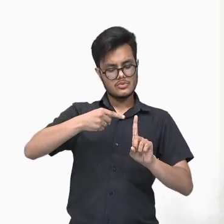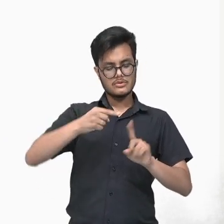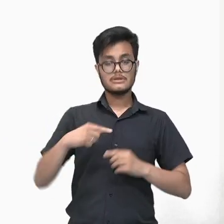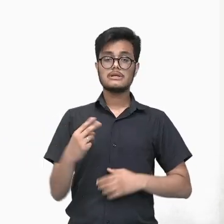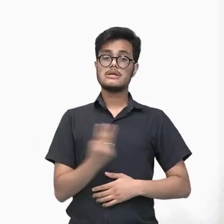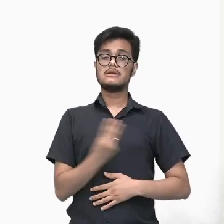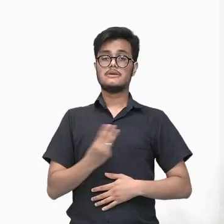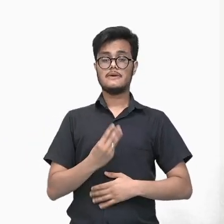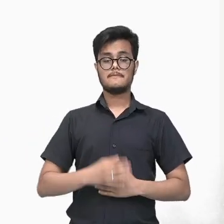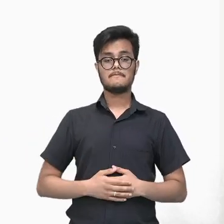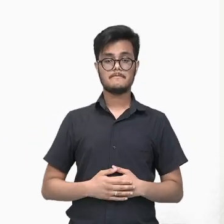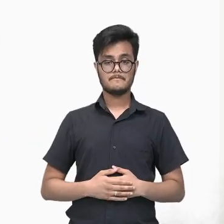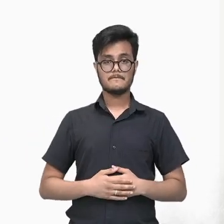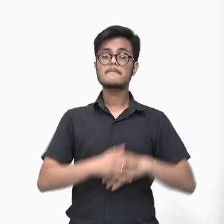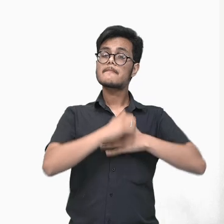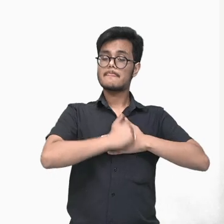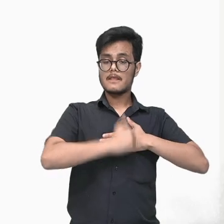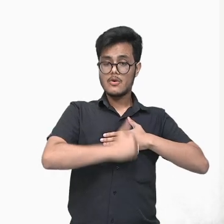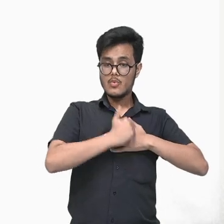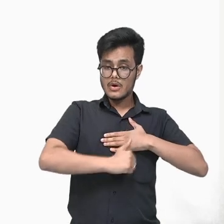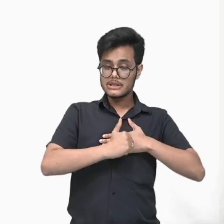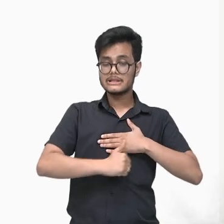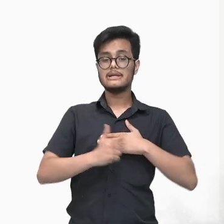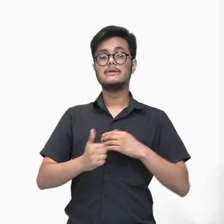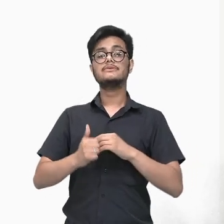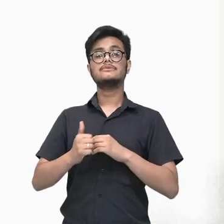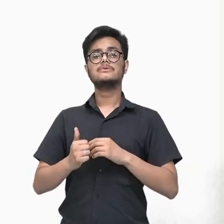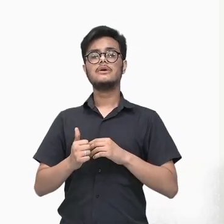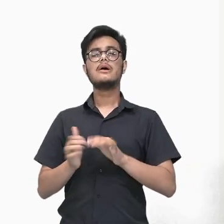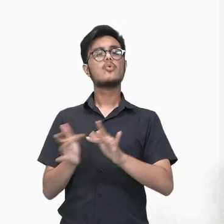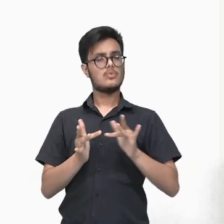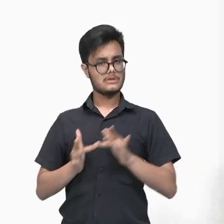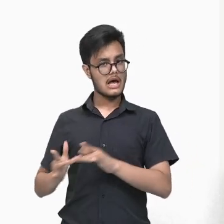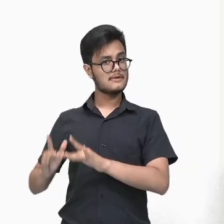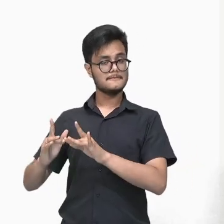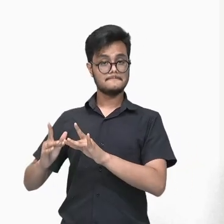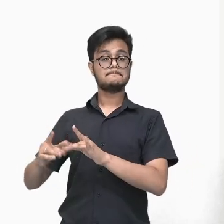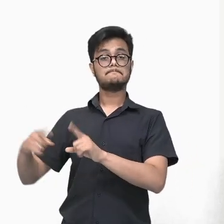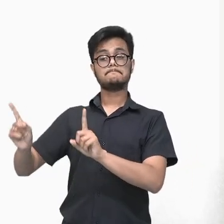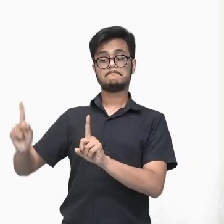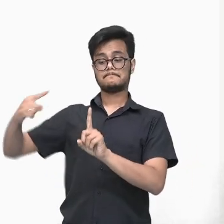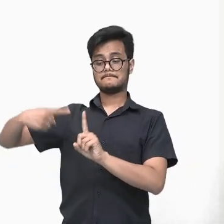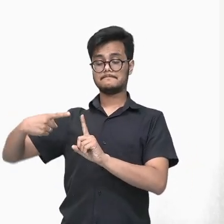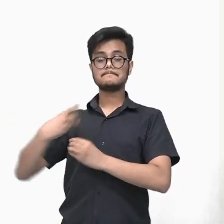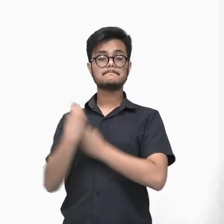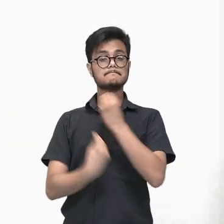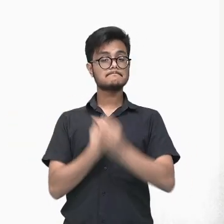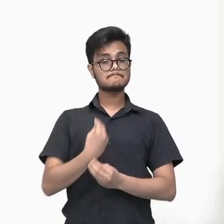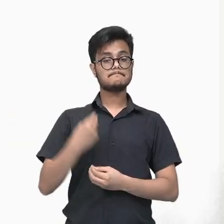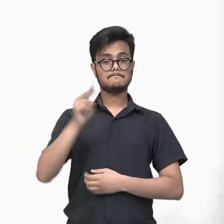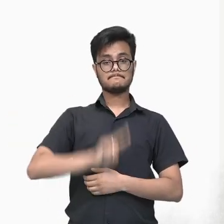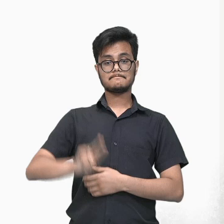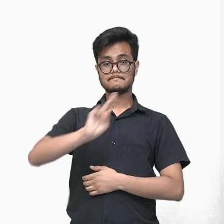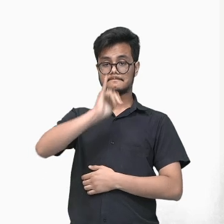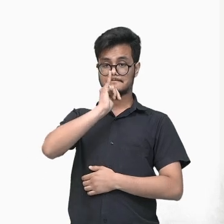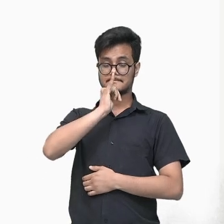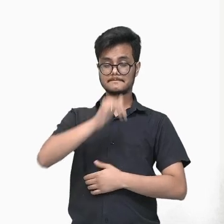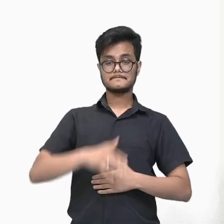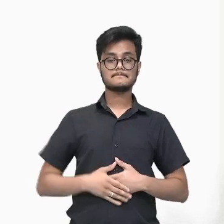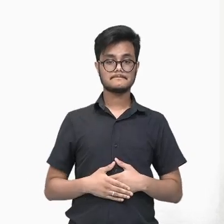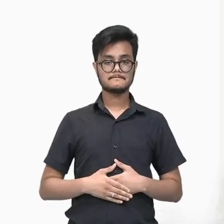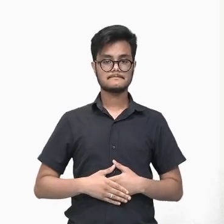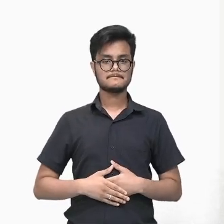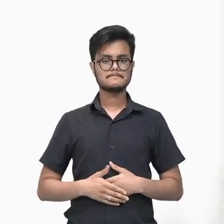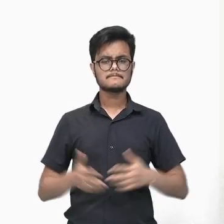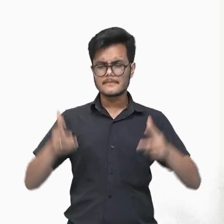3 tipos, o atrito, o contato e a indução. Ficam carregados respectivamente, olha só, como na animação